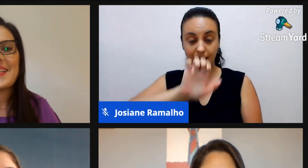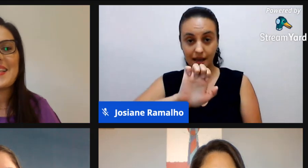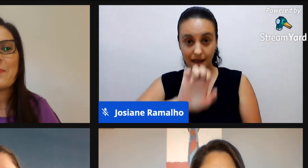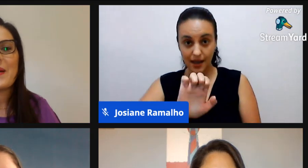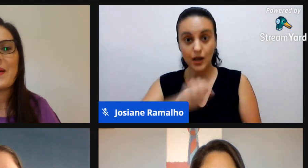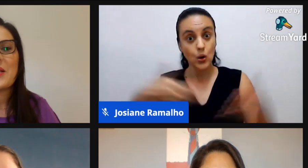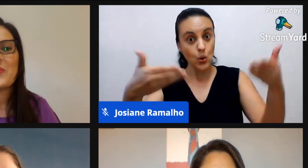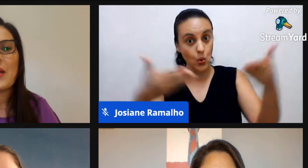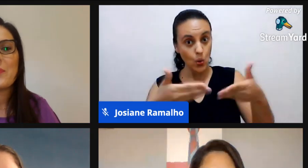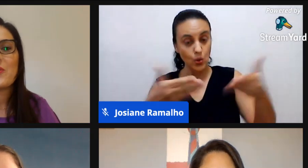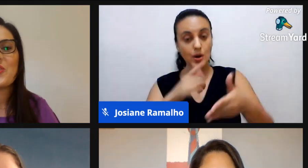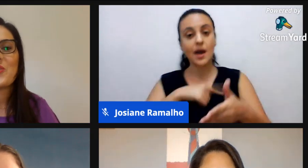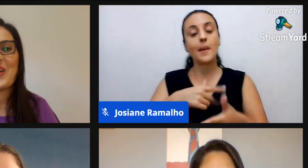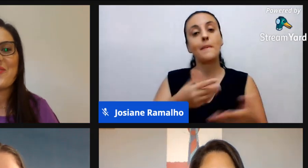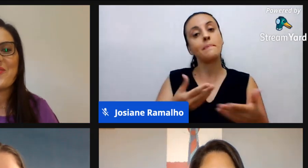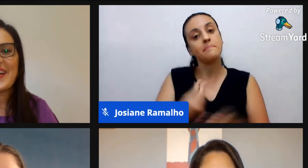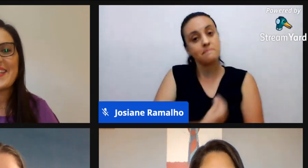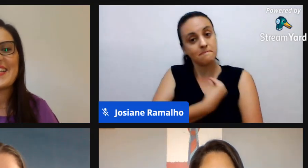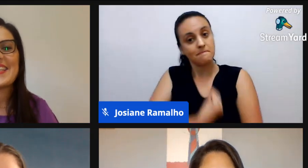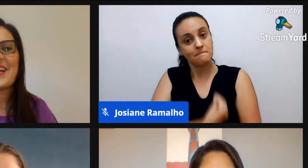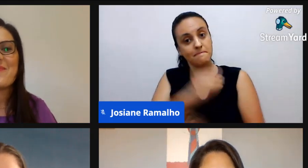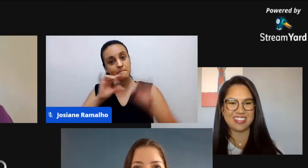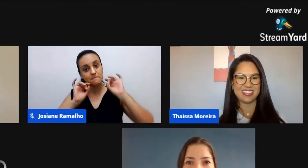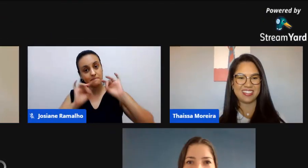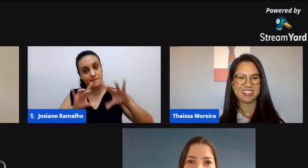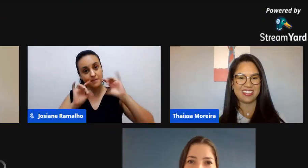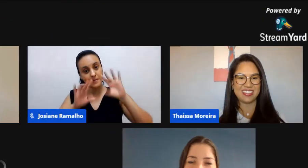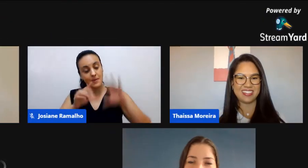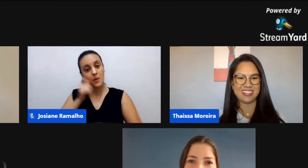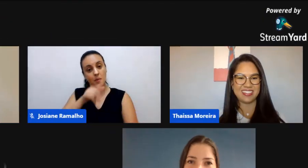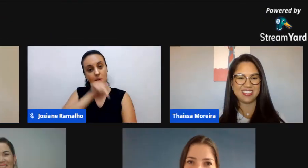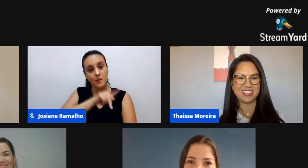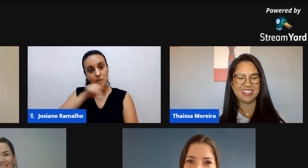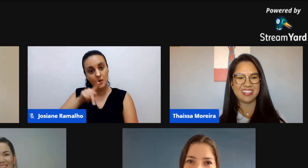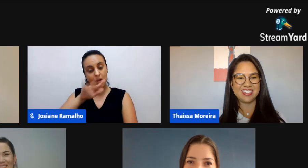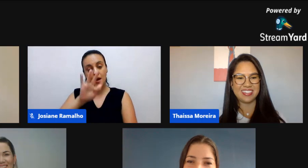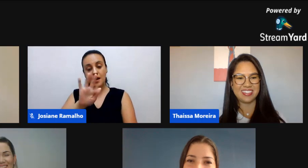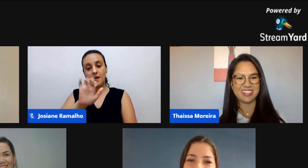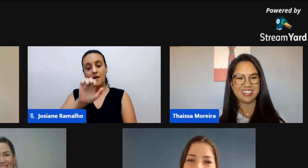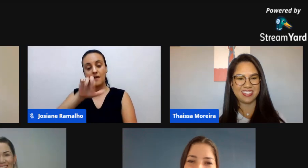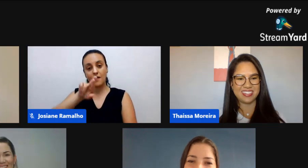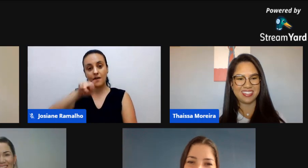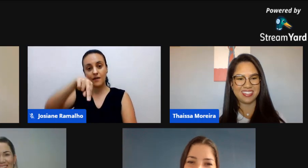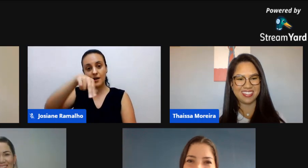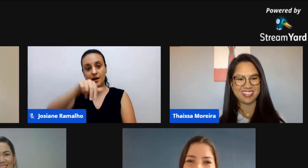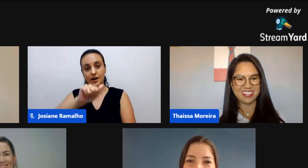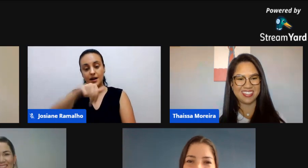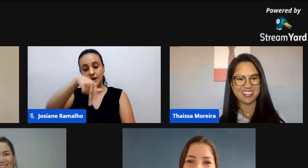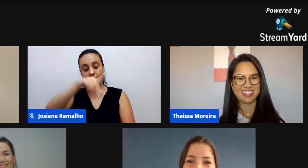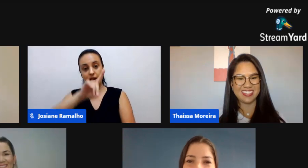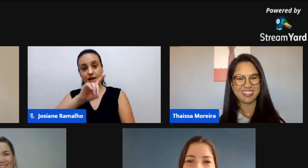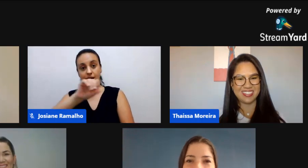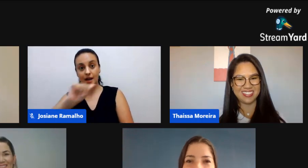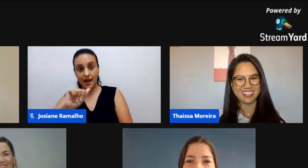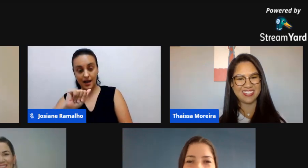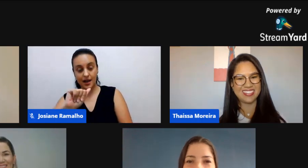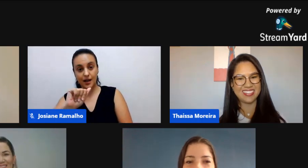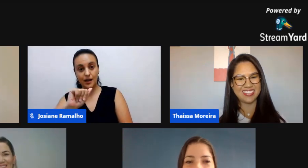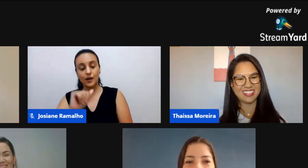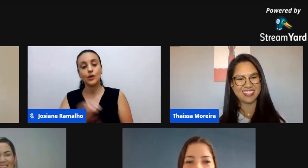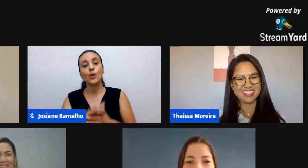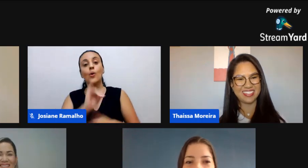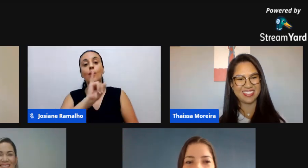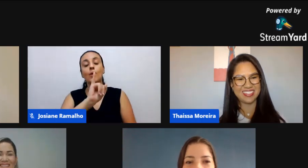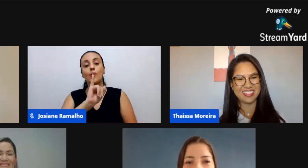a participação da professora Fernanda Bellarmino, do Instituto Federal de Mato Grosso do